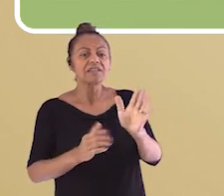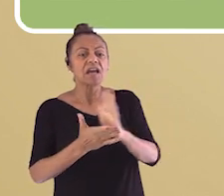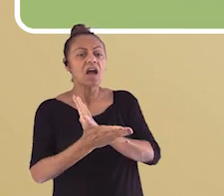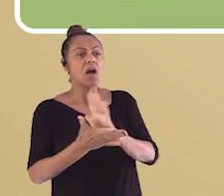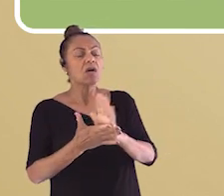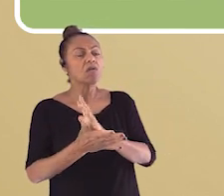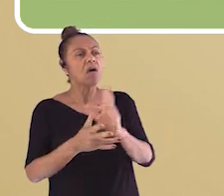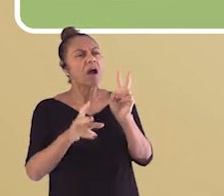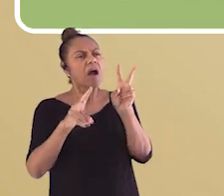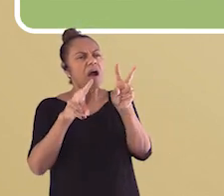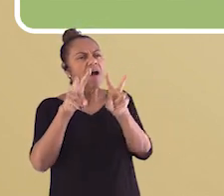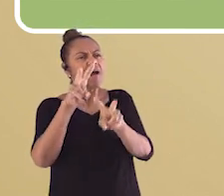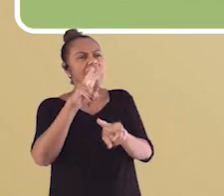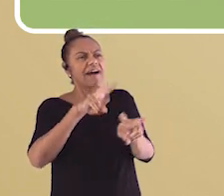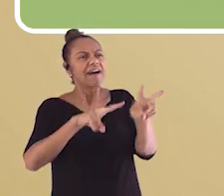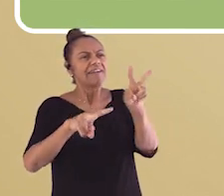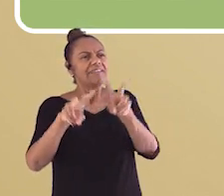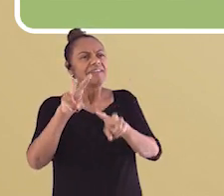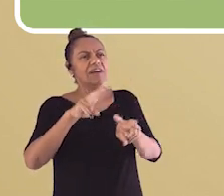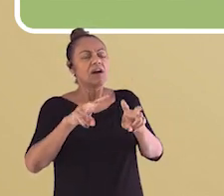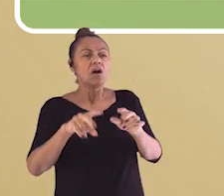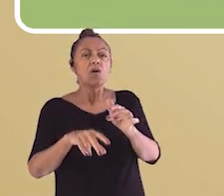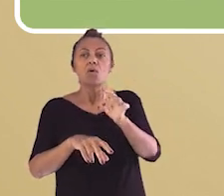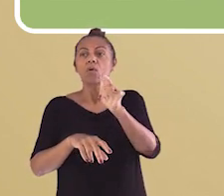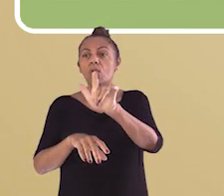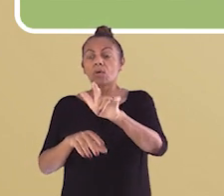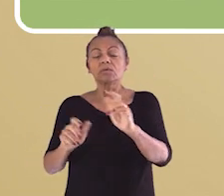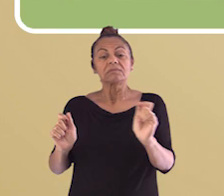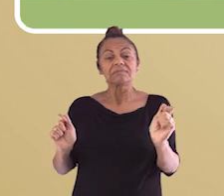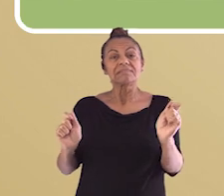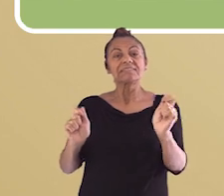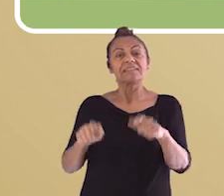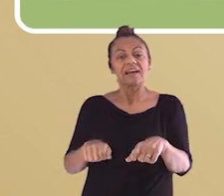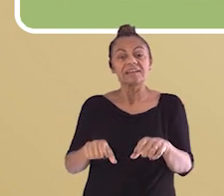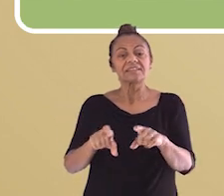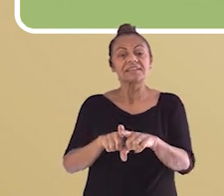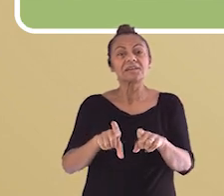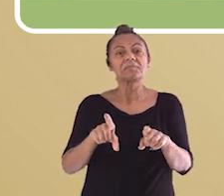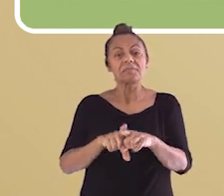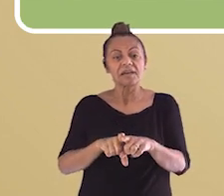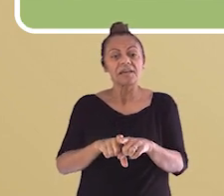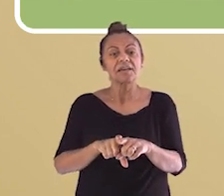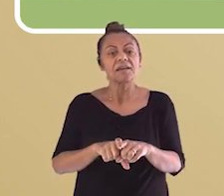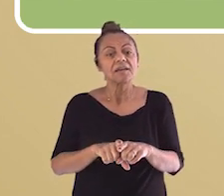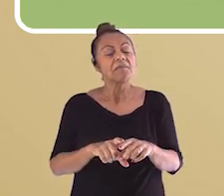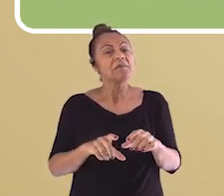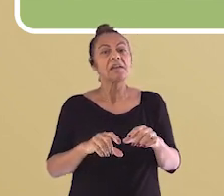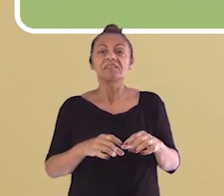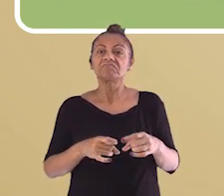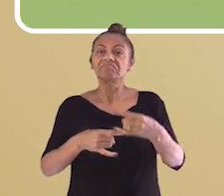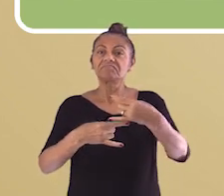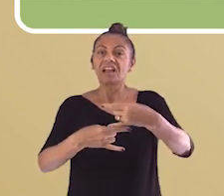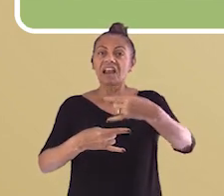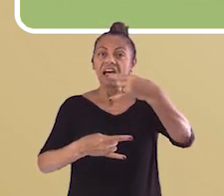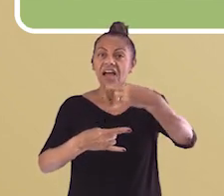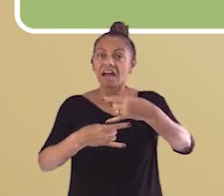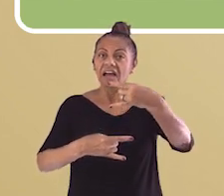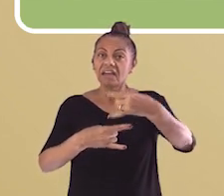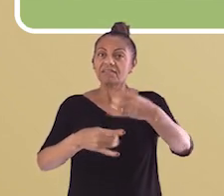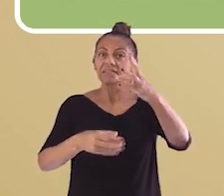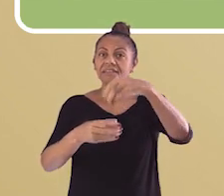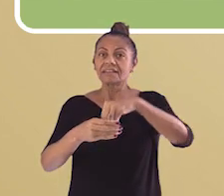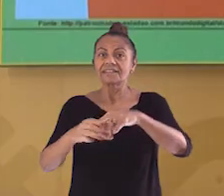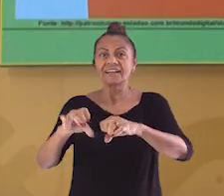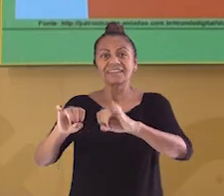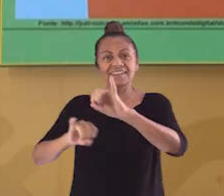jogo ao vivo, enquanto outros acompanham esse jogo pela stream ou pela live pela